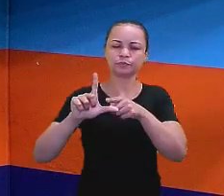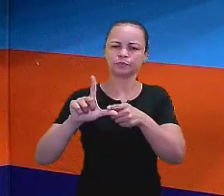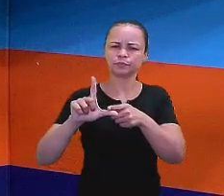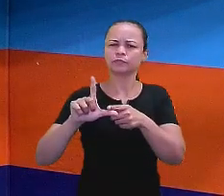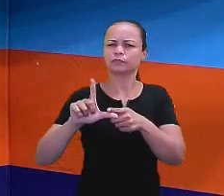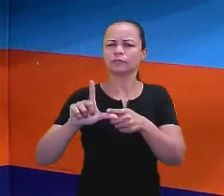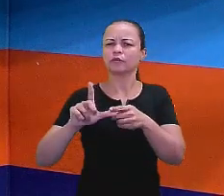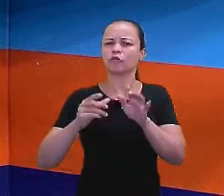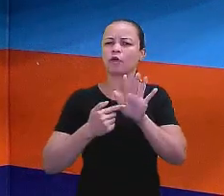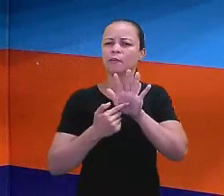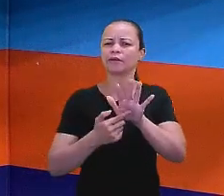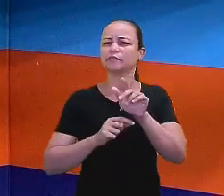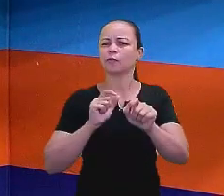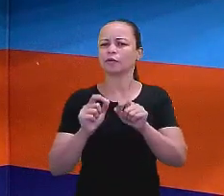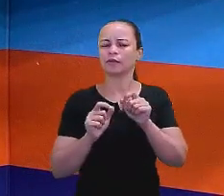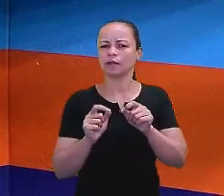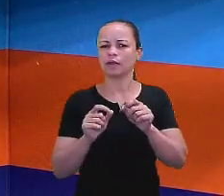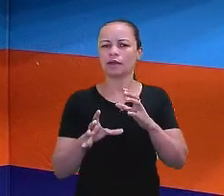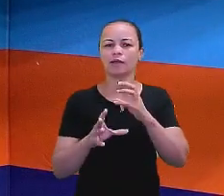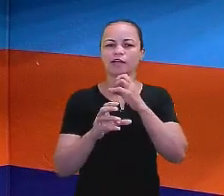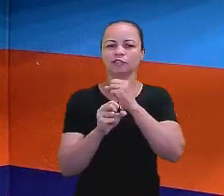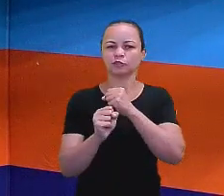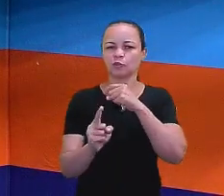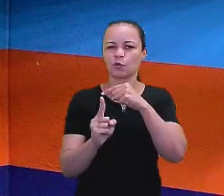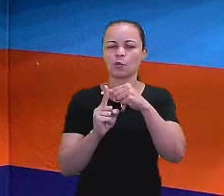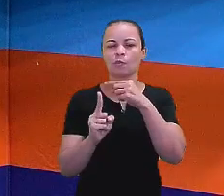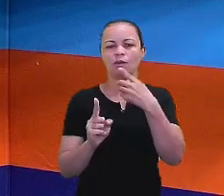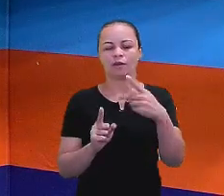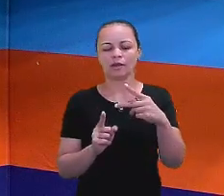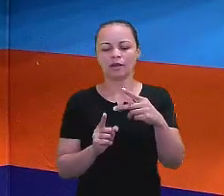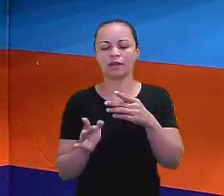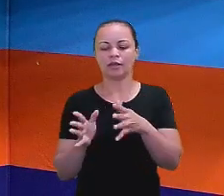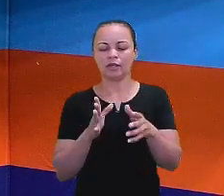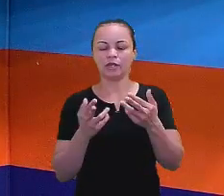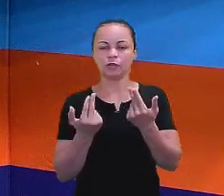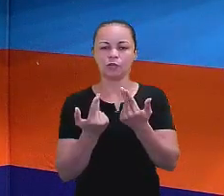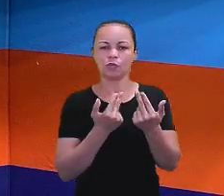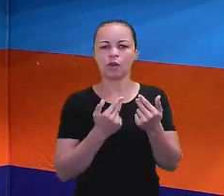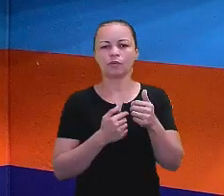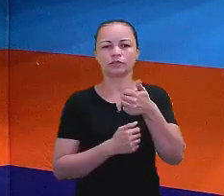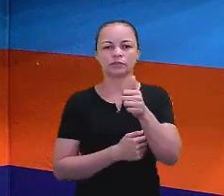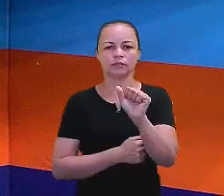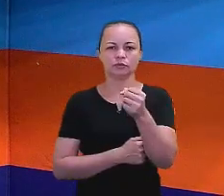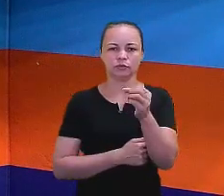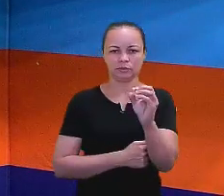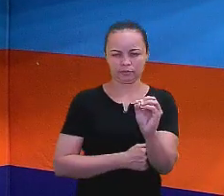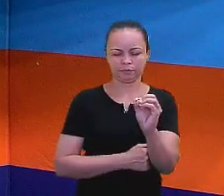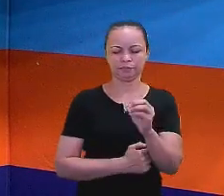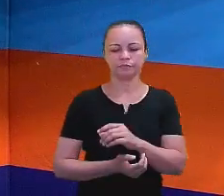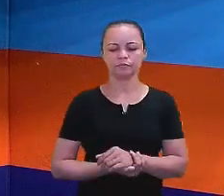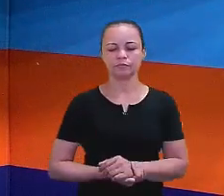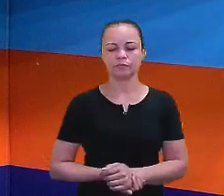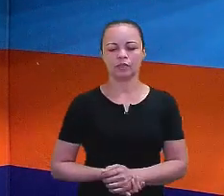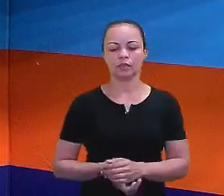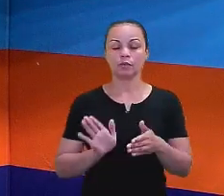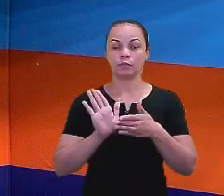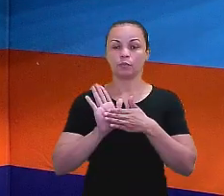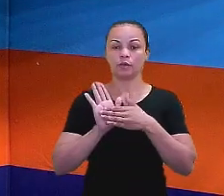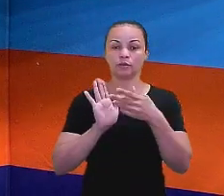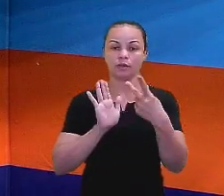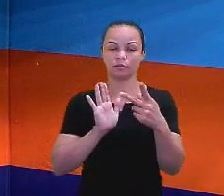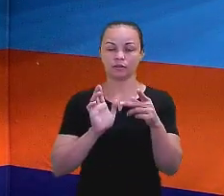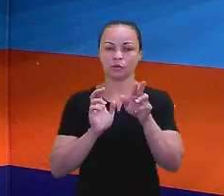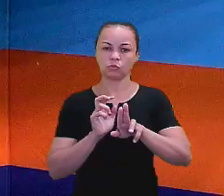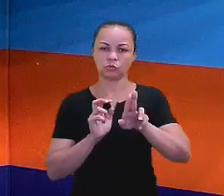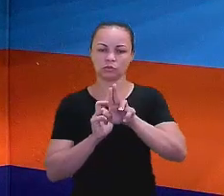ter que representação, a soma deles é igual a 180 graus, tá? Então, essa propriedade não é usada para